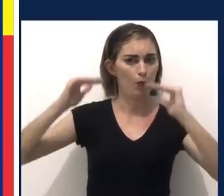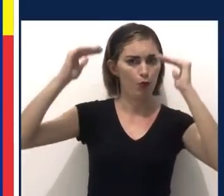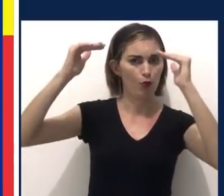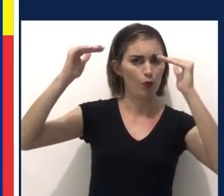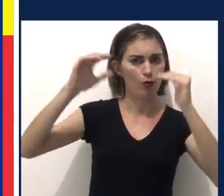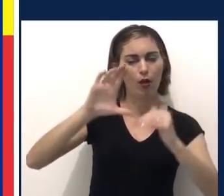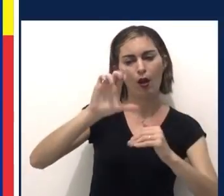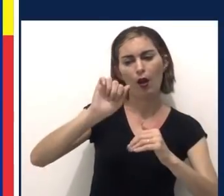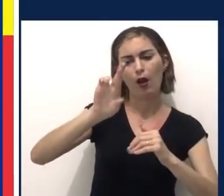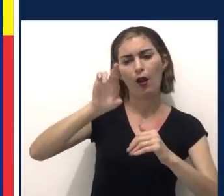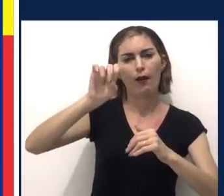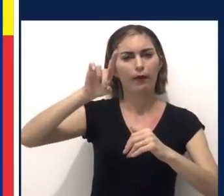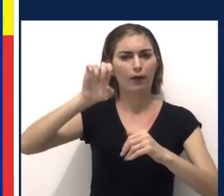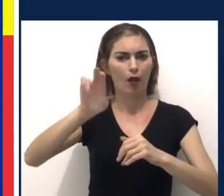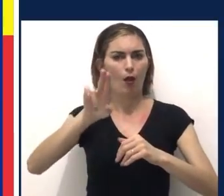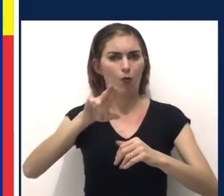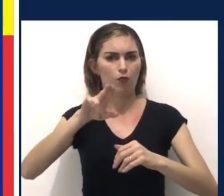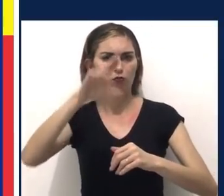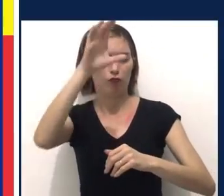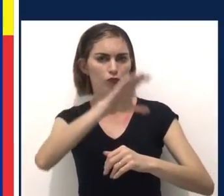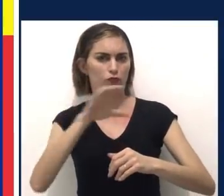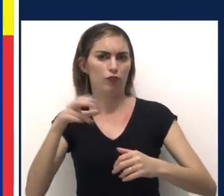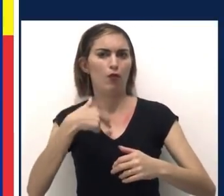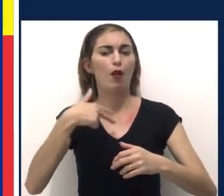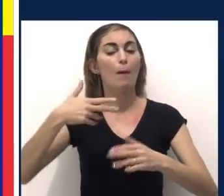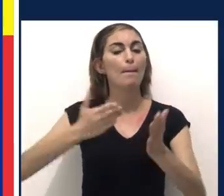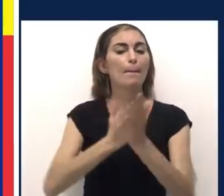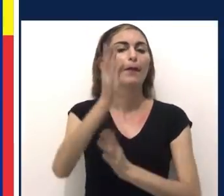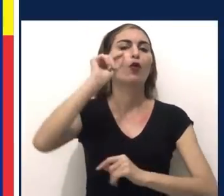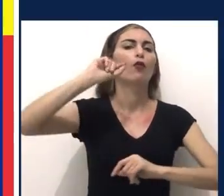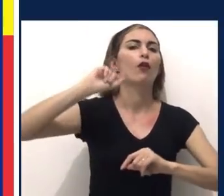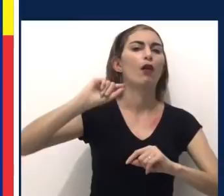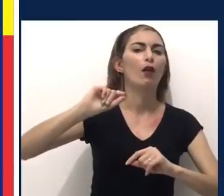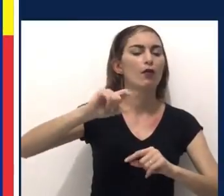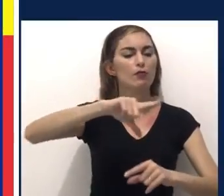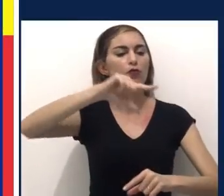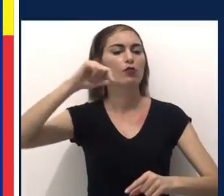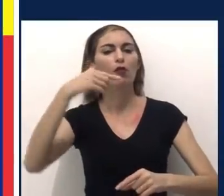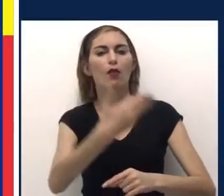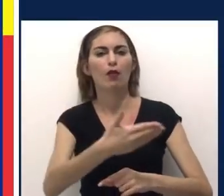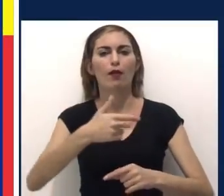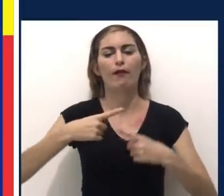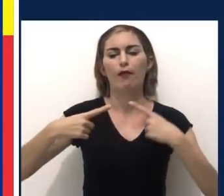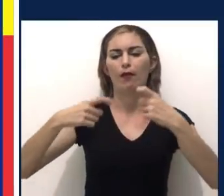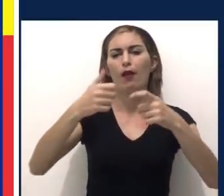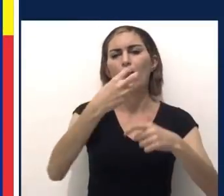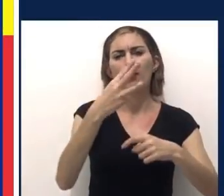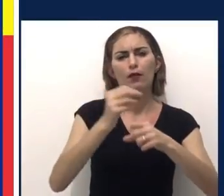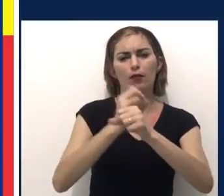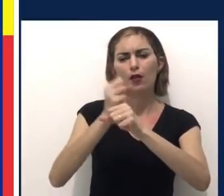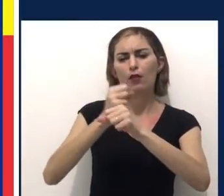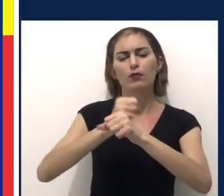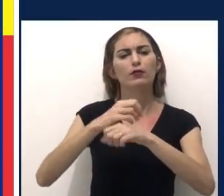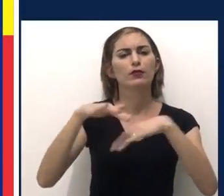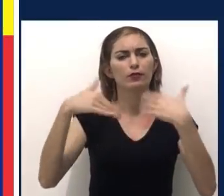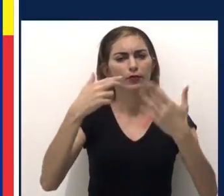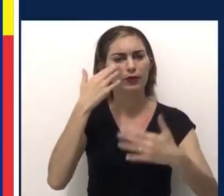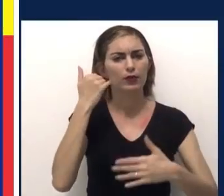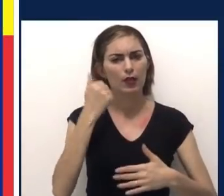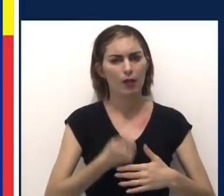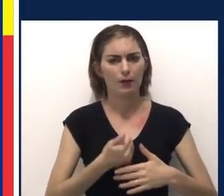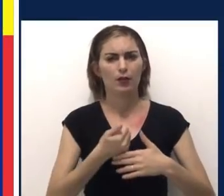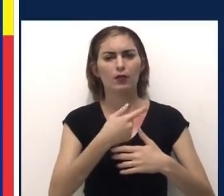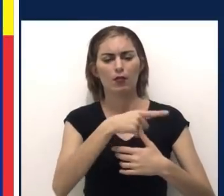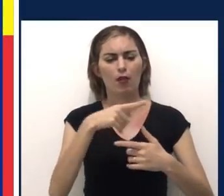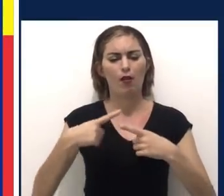francês, o poder do cardeal Richelieu passou pela aprovação de quem? Da Guerra dos 30 Anos. Como